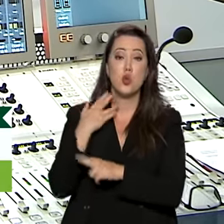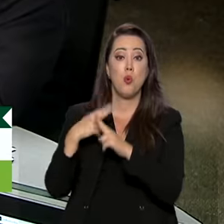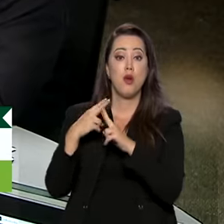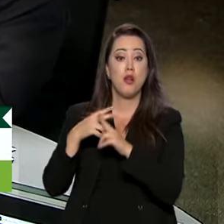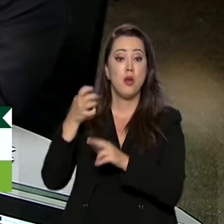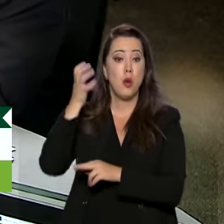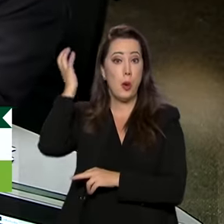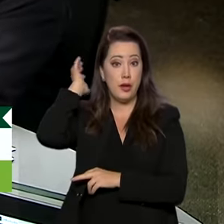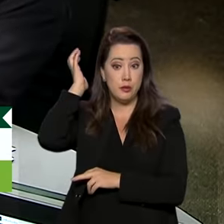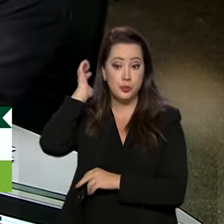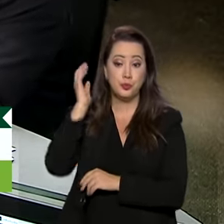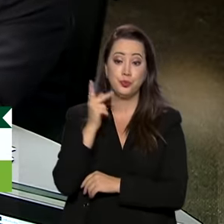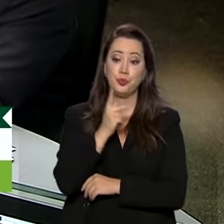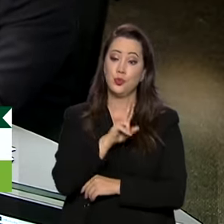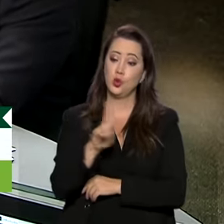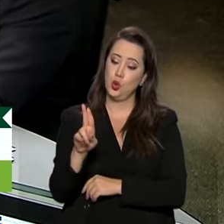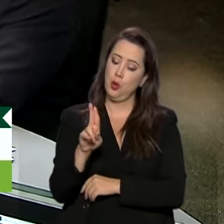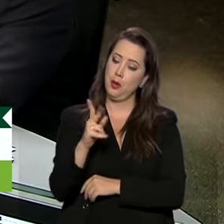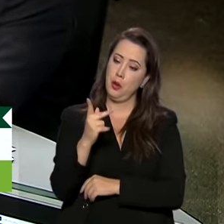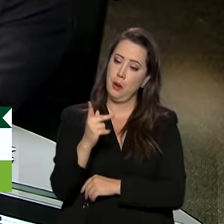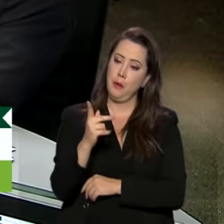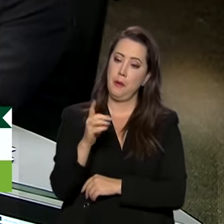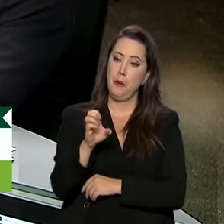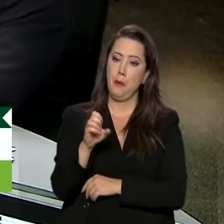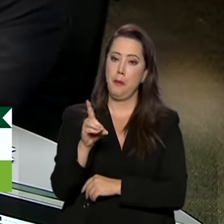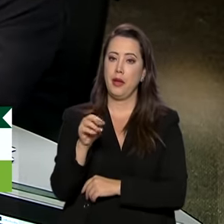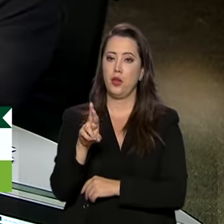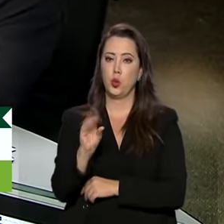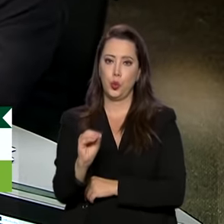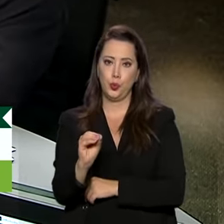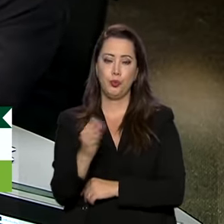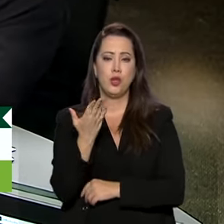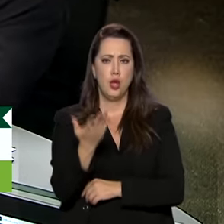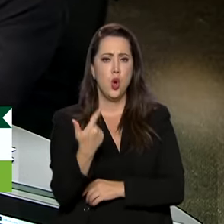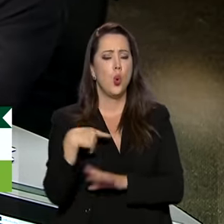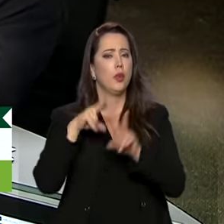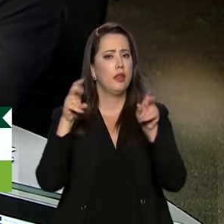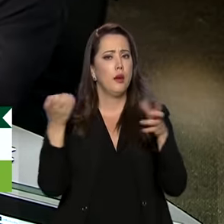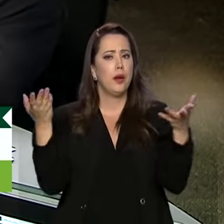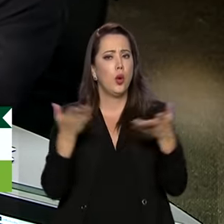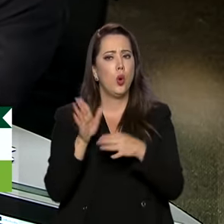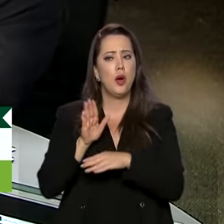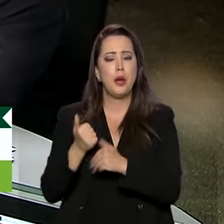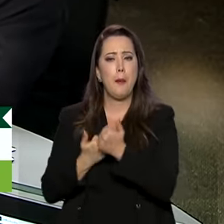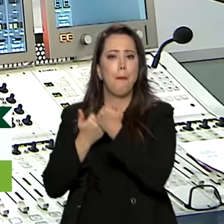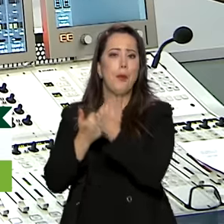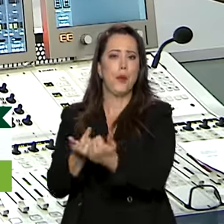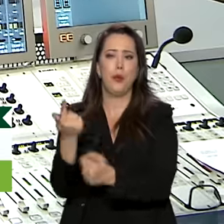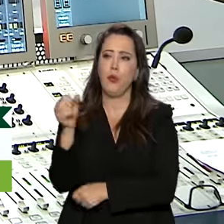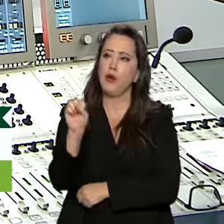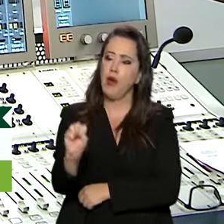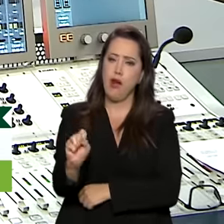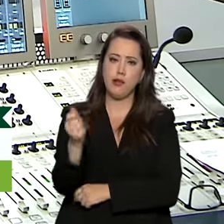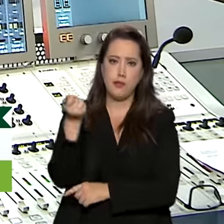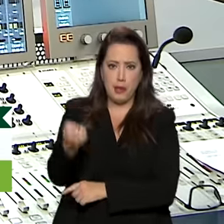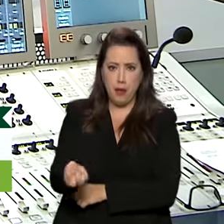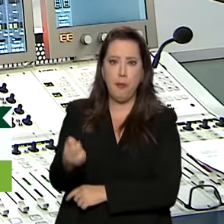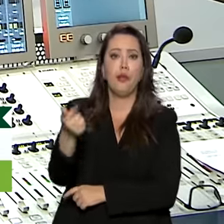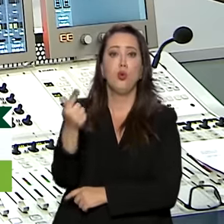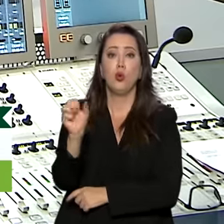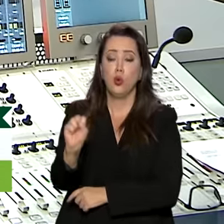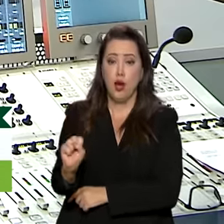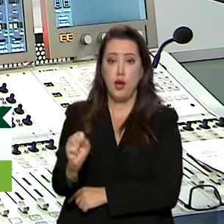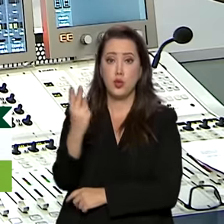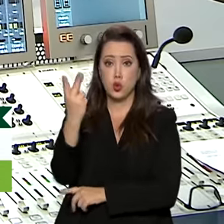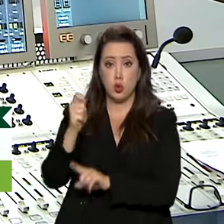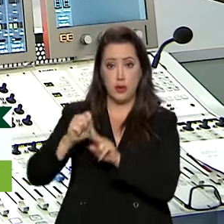Brasil Presidente Pedro Guimarães e o e agora é um se lugares o benefício é pago a cada dois meses nesse caso